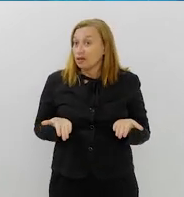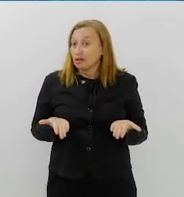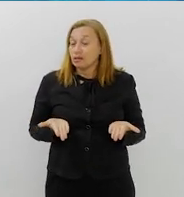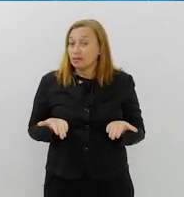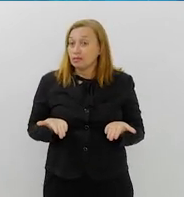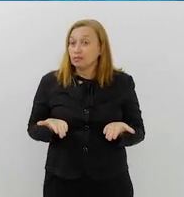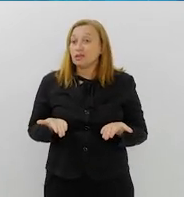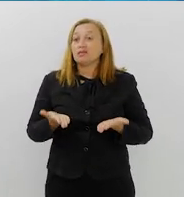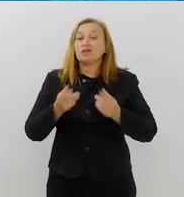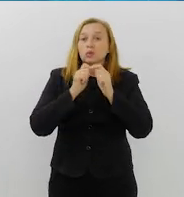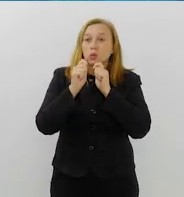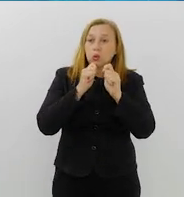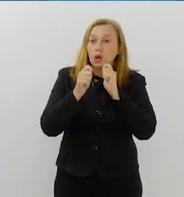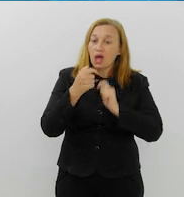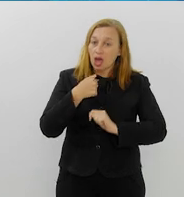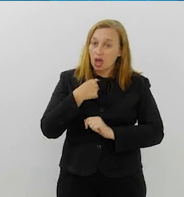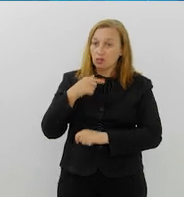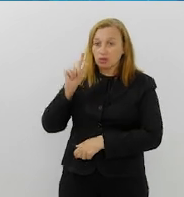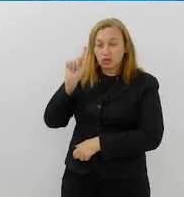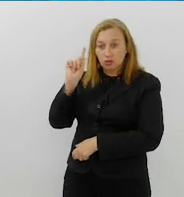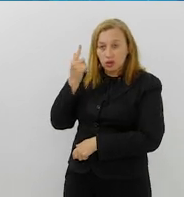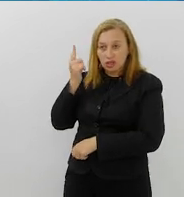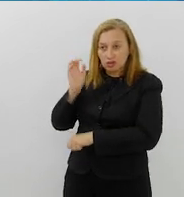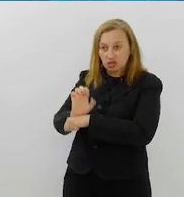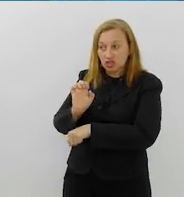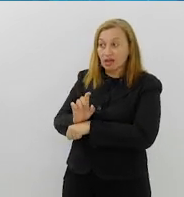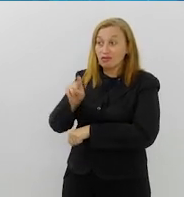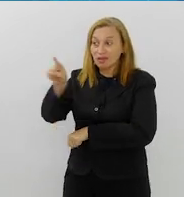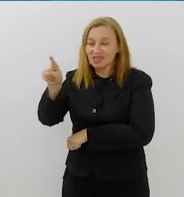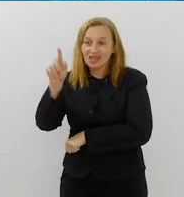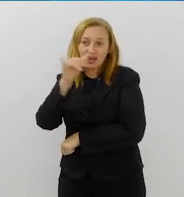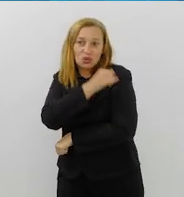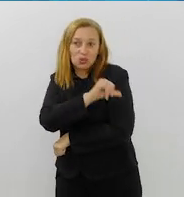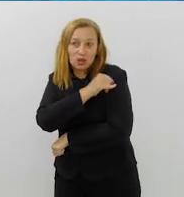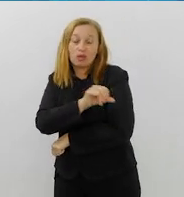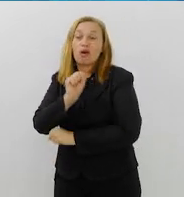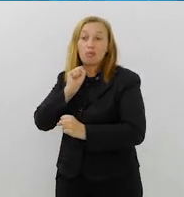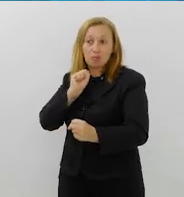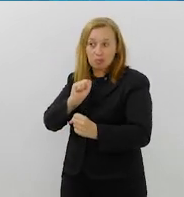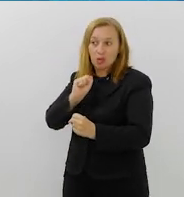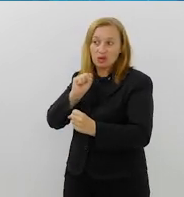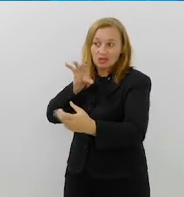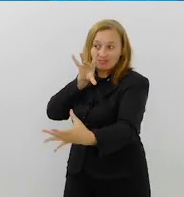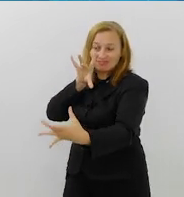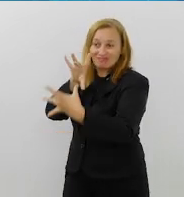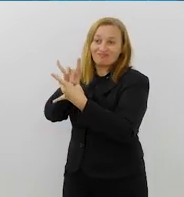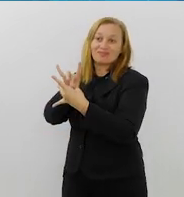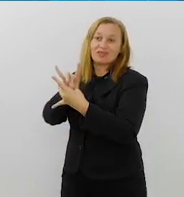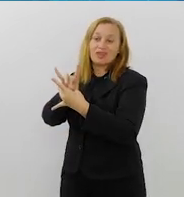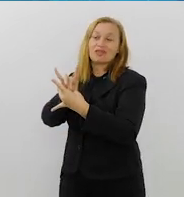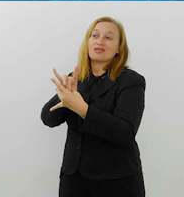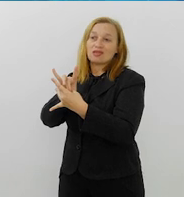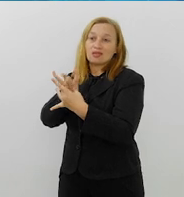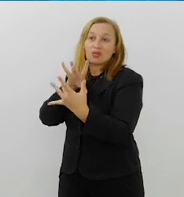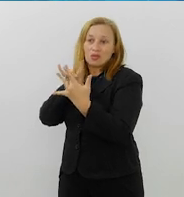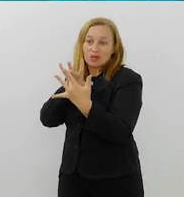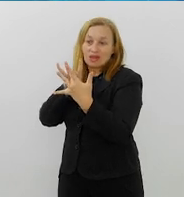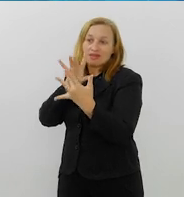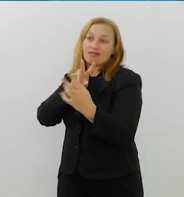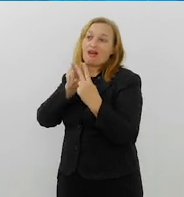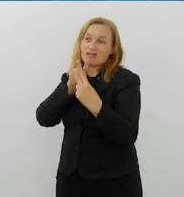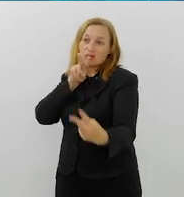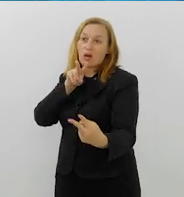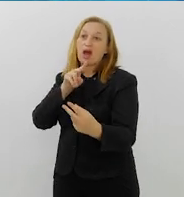né? Estamos fazendo essa entrevista, eu em Goiânia e você no Rio de Janeiro. Então, isso é possível por causa da